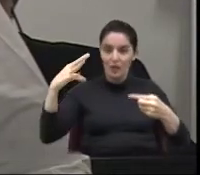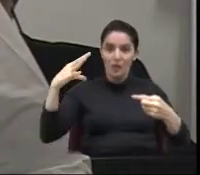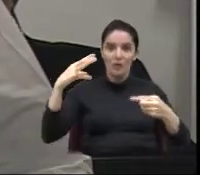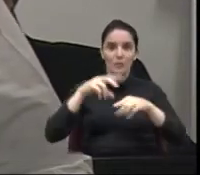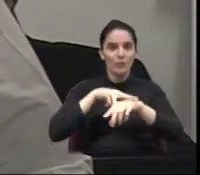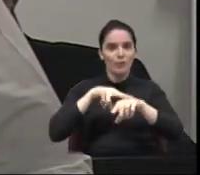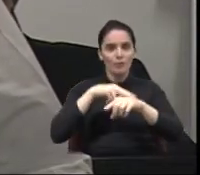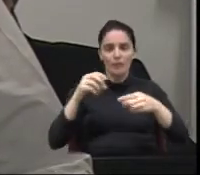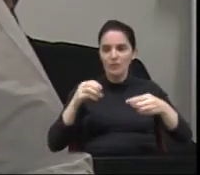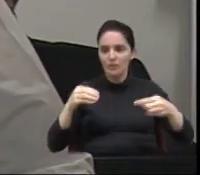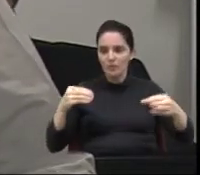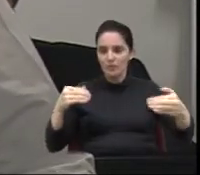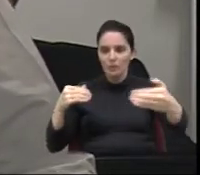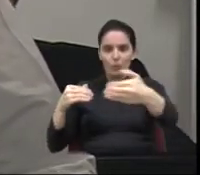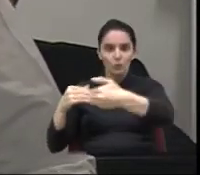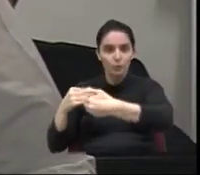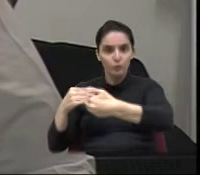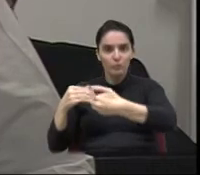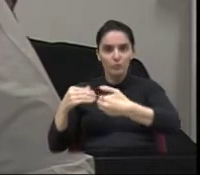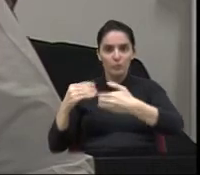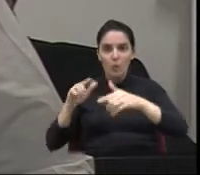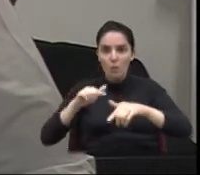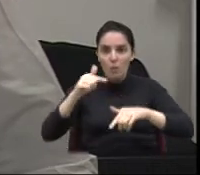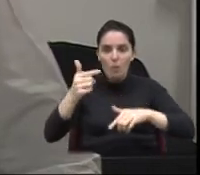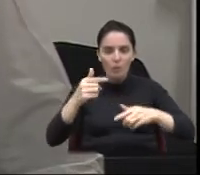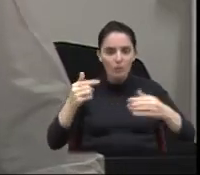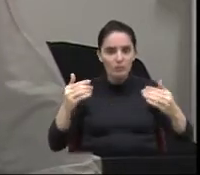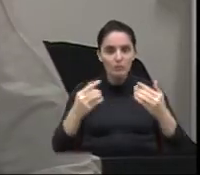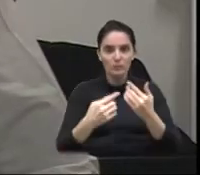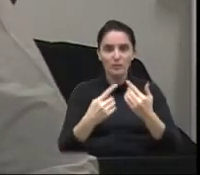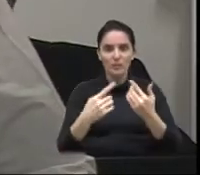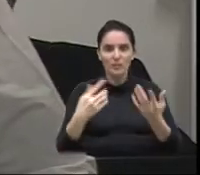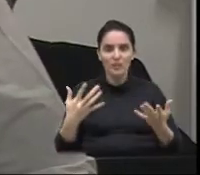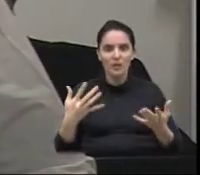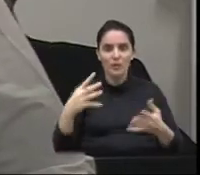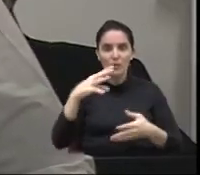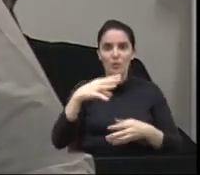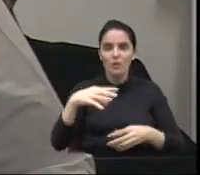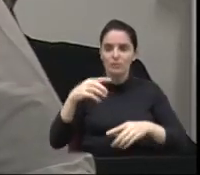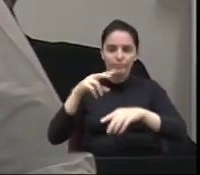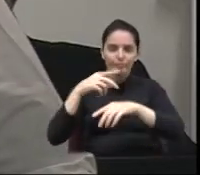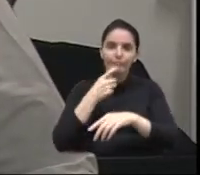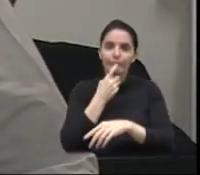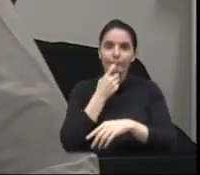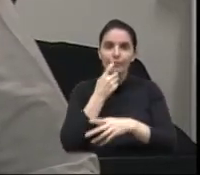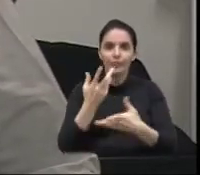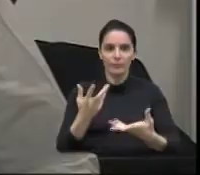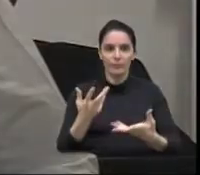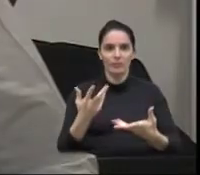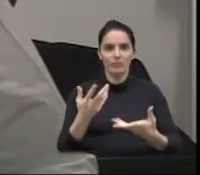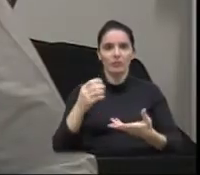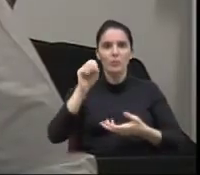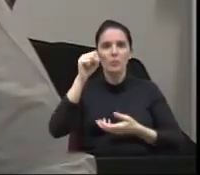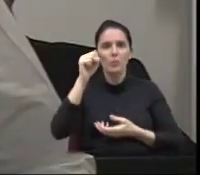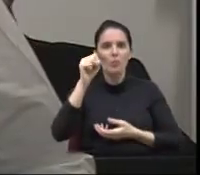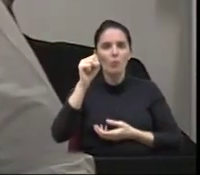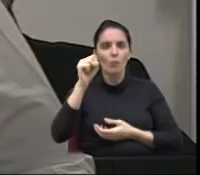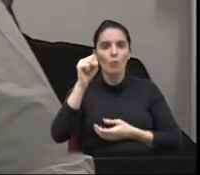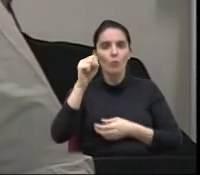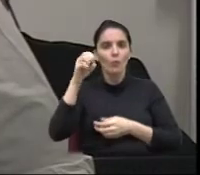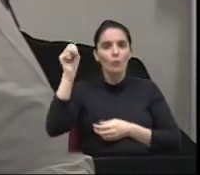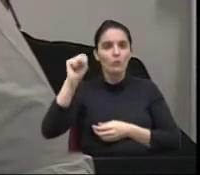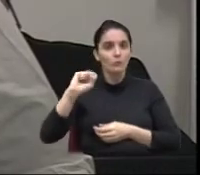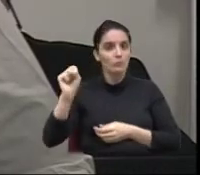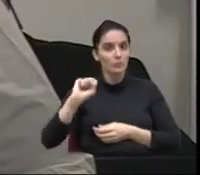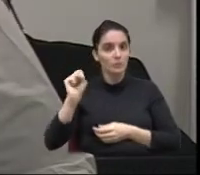em frente a Textil Abril, são 8 segundos para o pedestre. Então, quando uma pessoa normal vai atravessar,